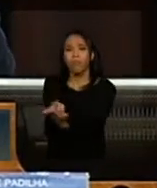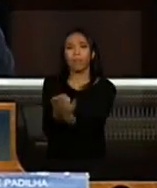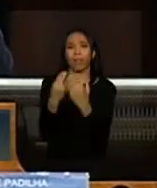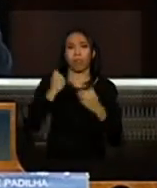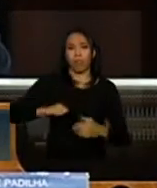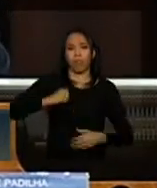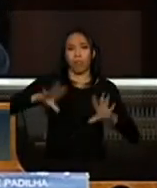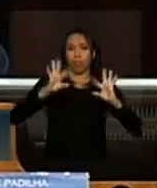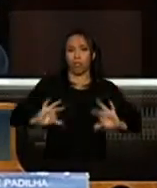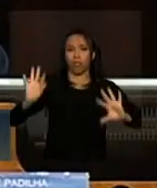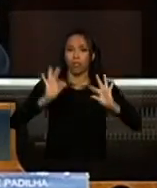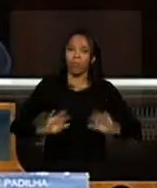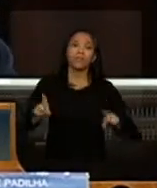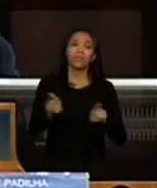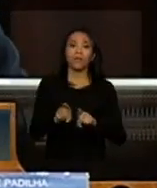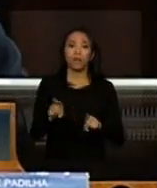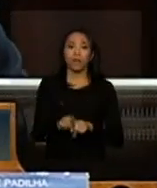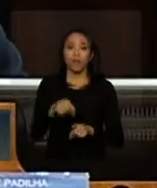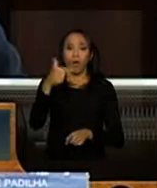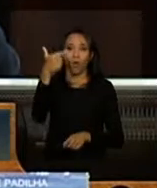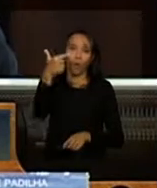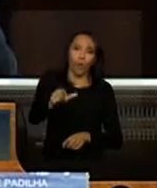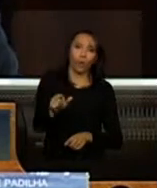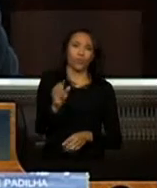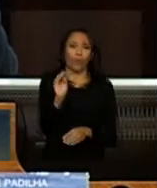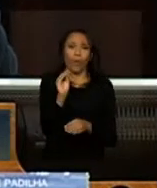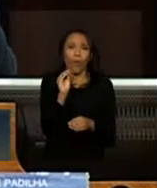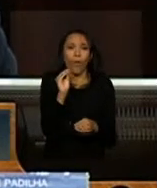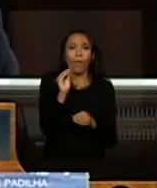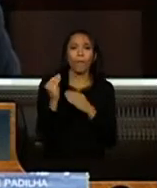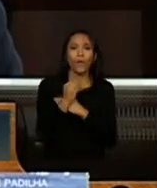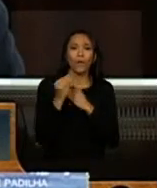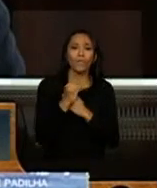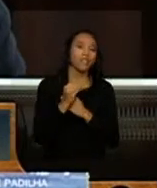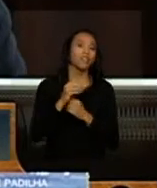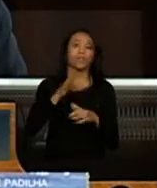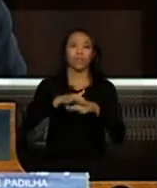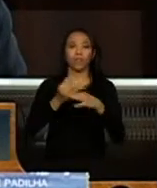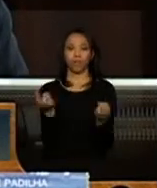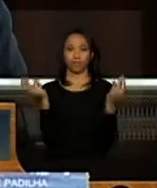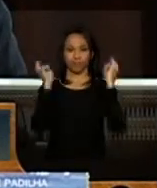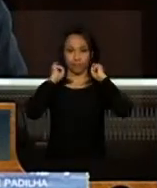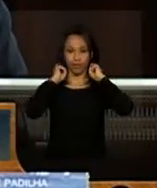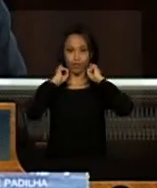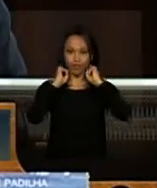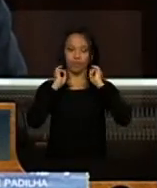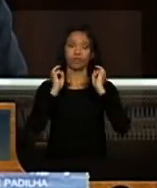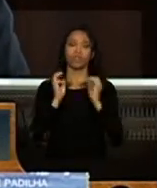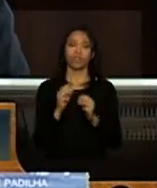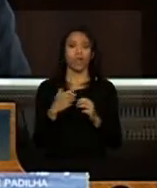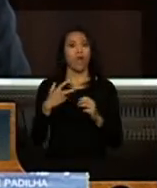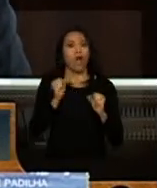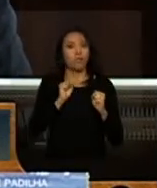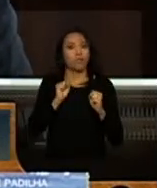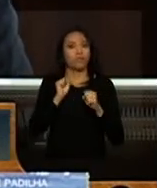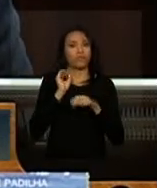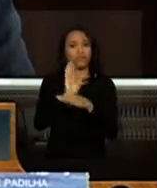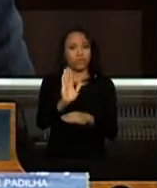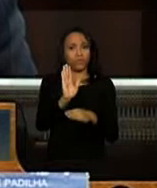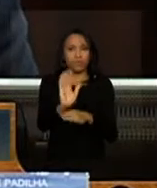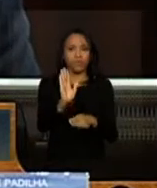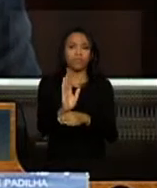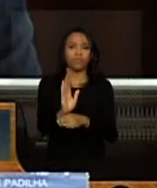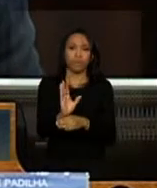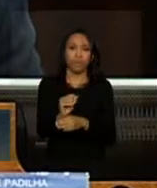pneumococos, a introdução de vacinas que protegem contra os tipos de meningite, que tiveram um forte impacto na redução de